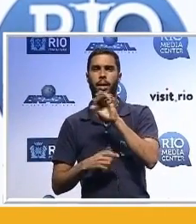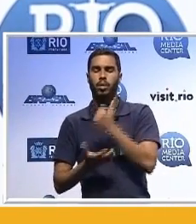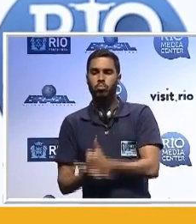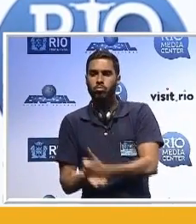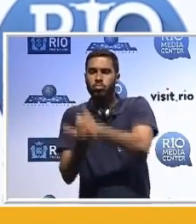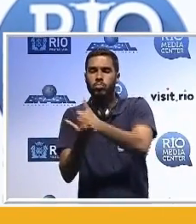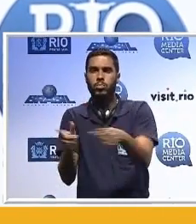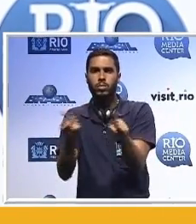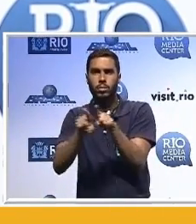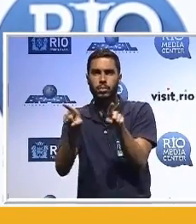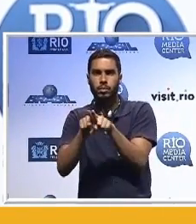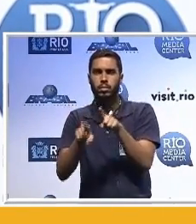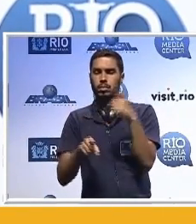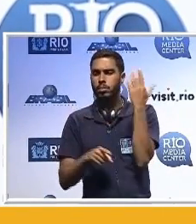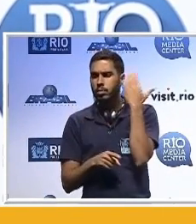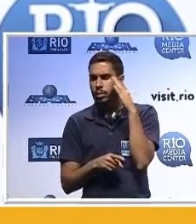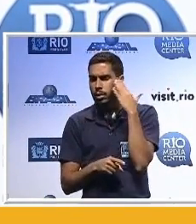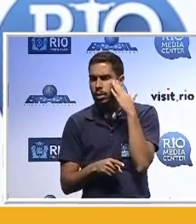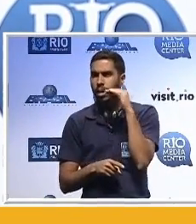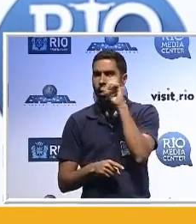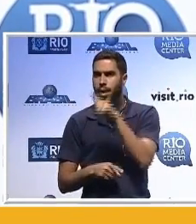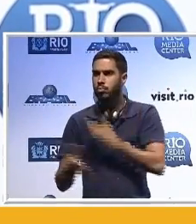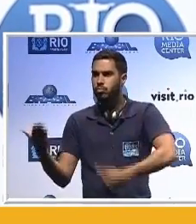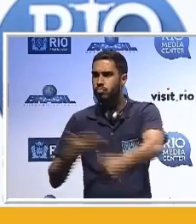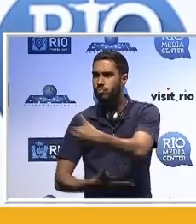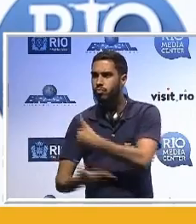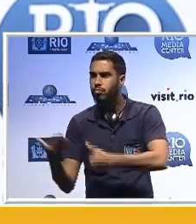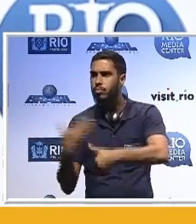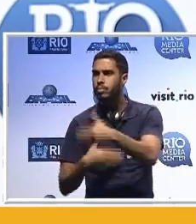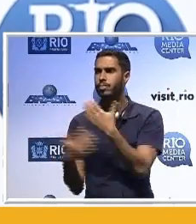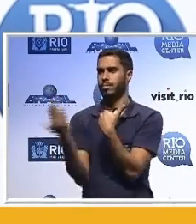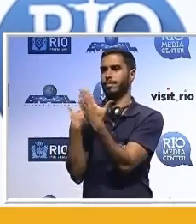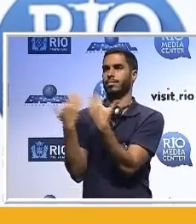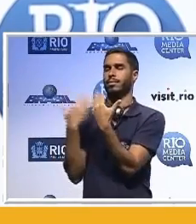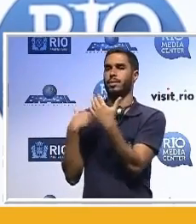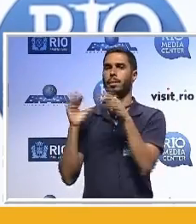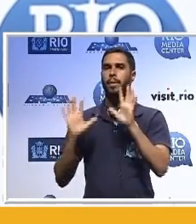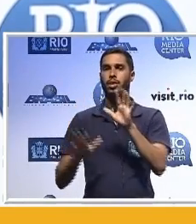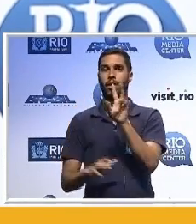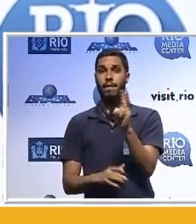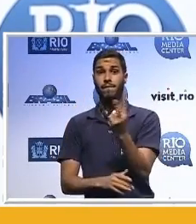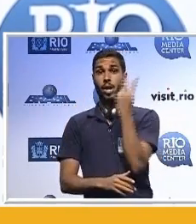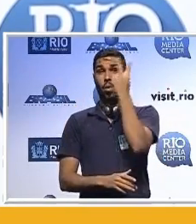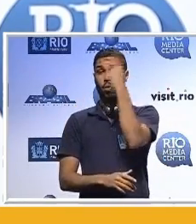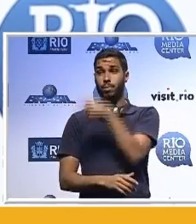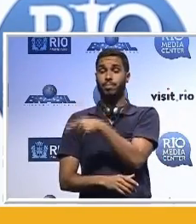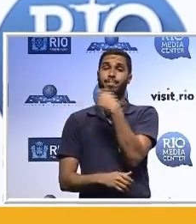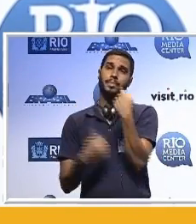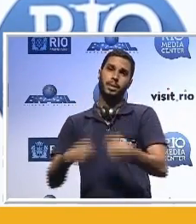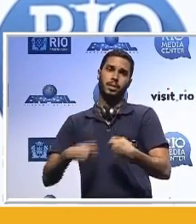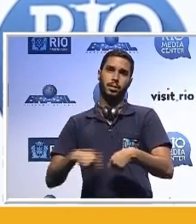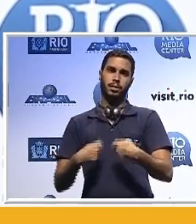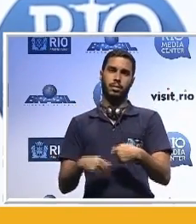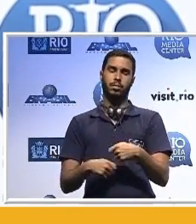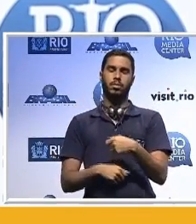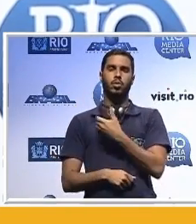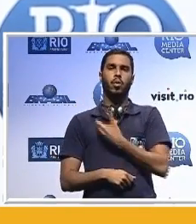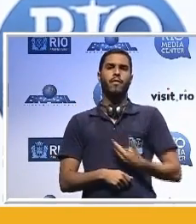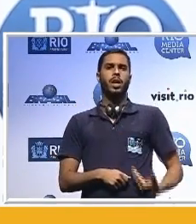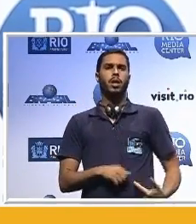entendendo isso como parceiros de um diálogo, mas que isso valha. Porque um outro problema do Brasil não é só a legislação antiga e